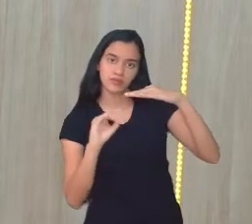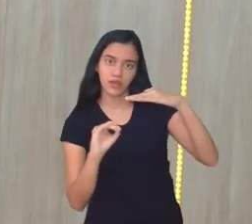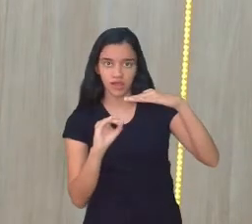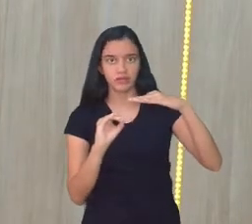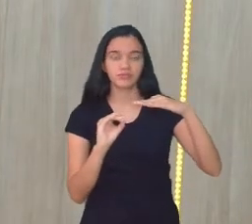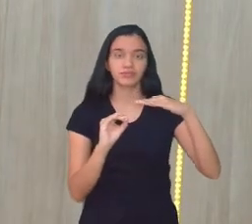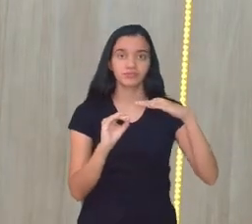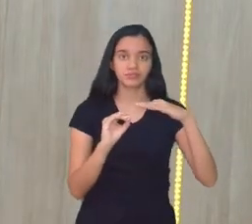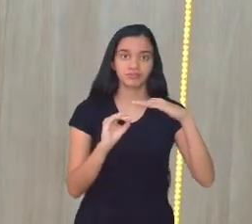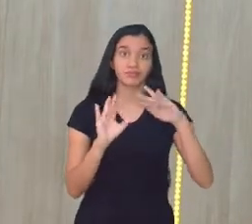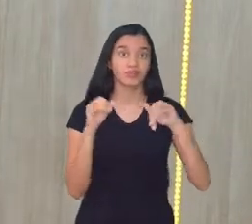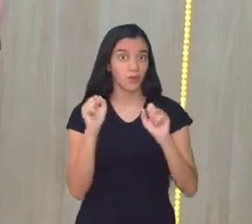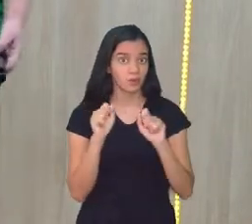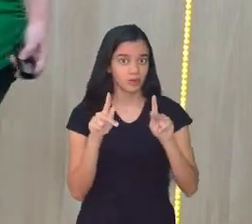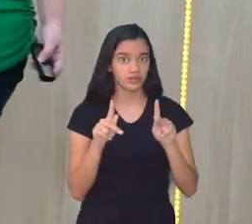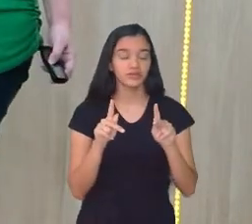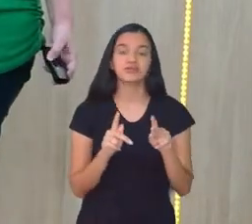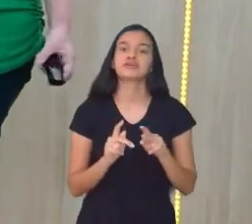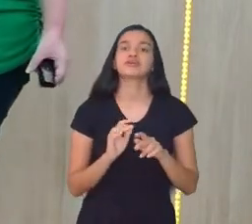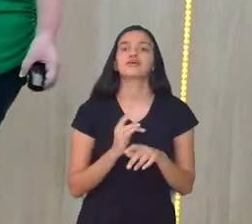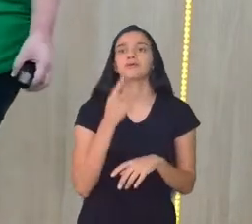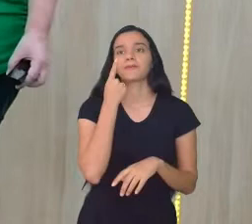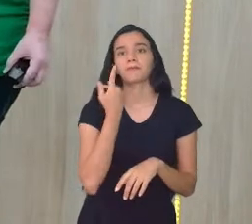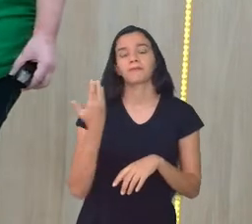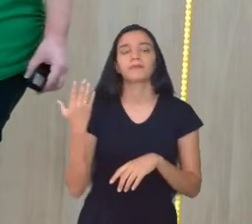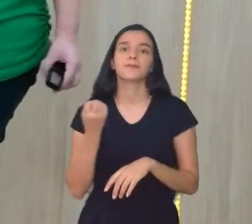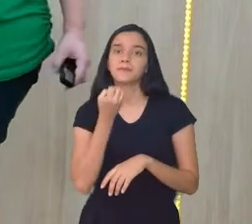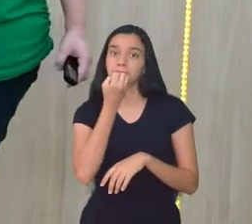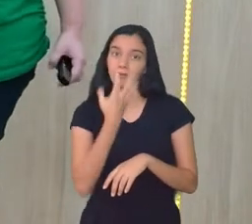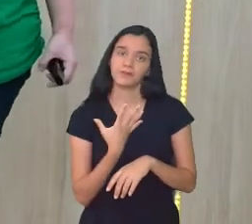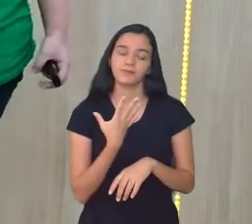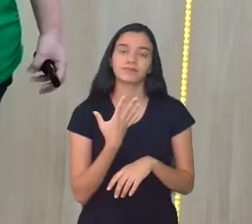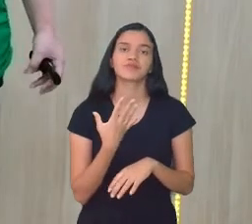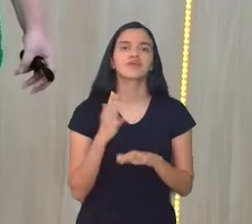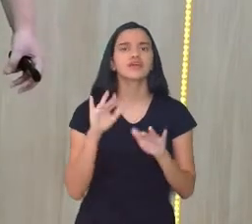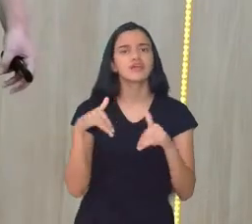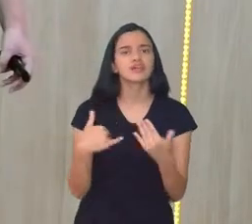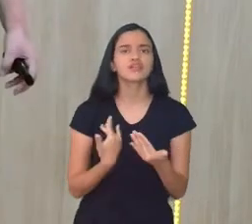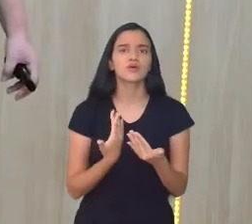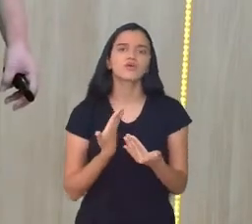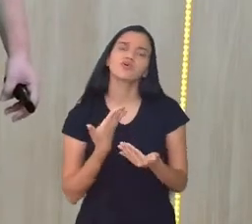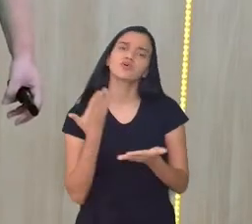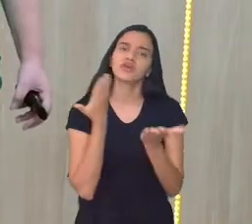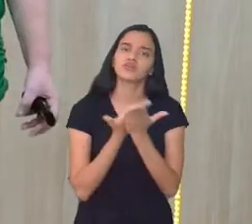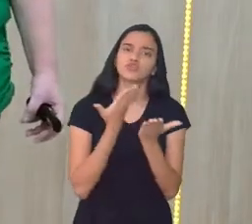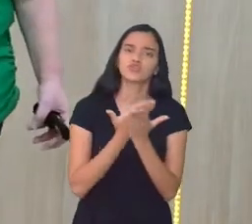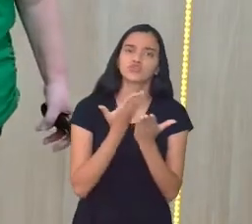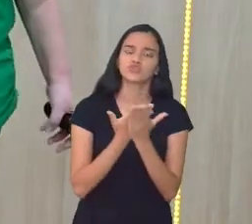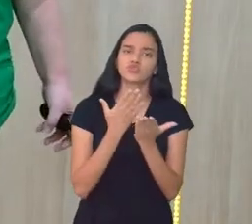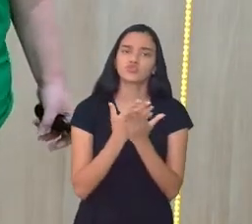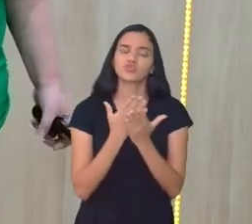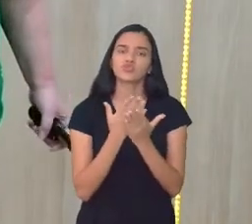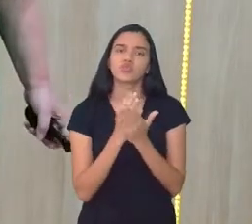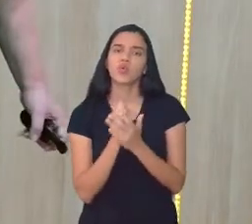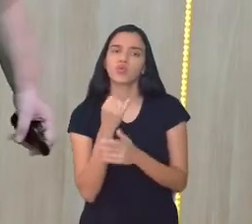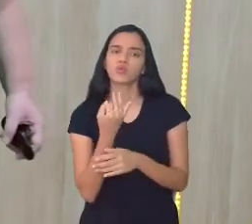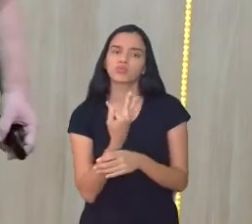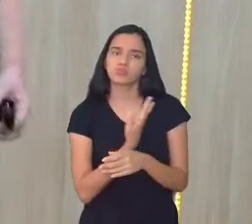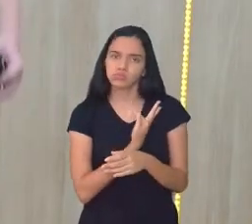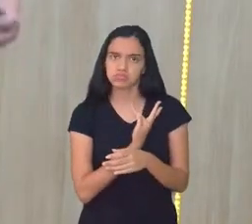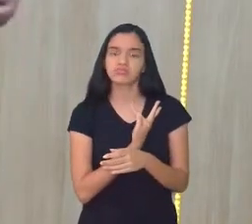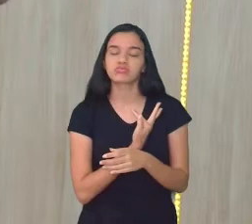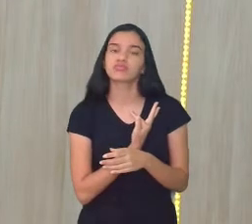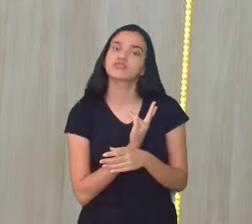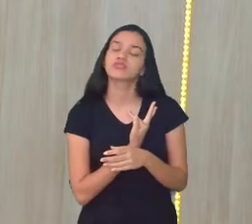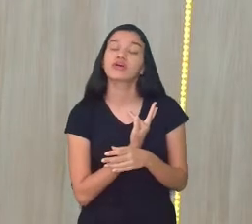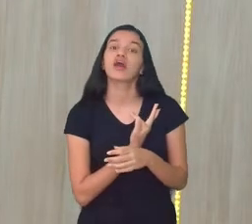o centésimo, tá? Bom, aí a gente já trabalhou decomposição de números decimais.